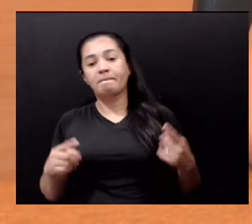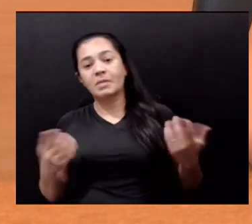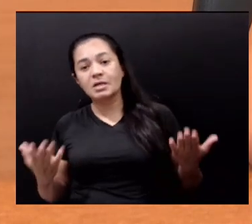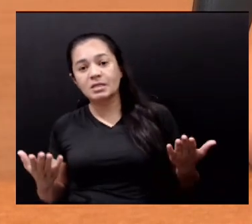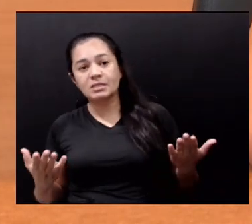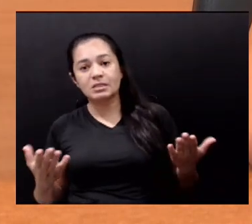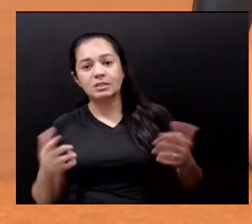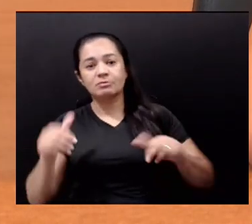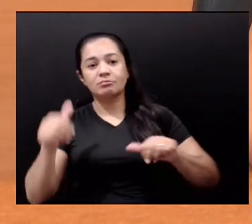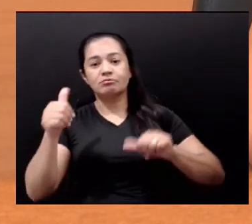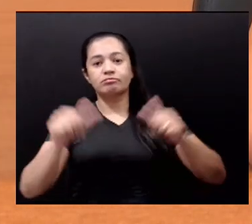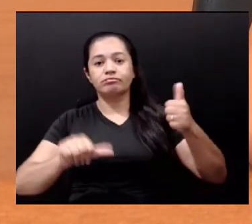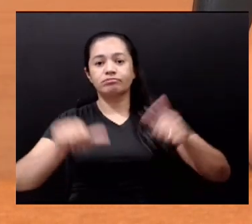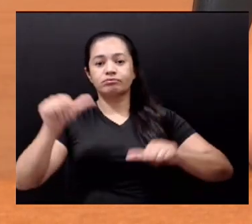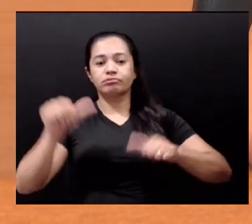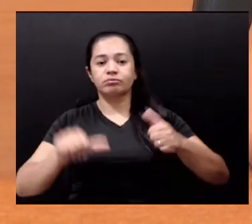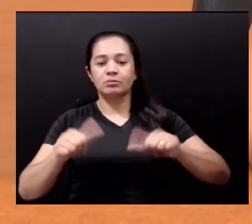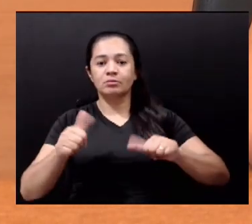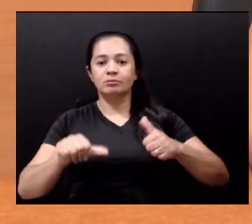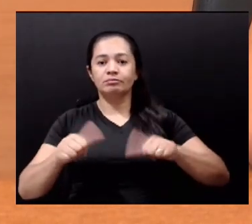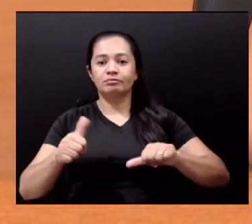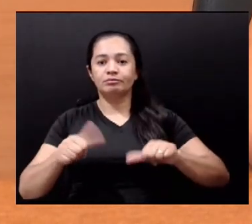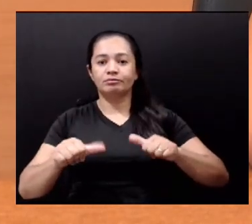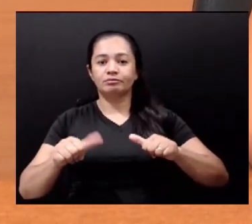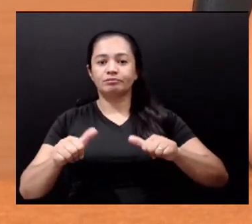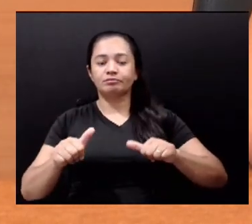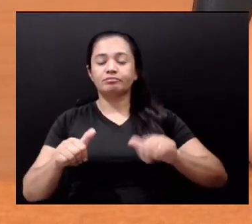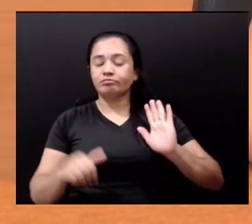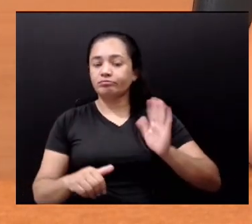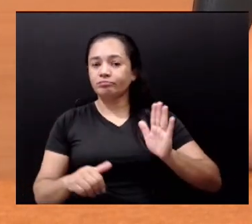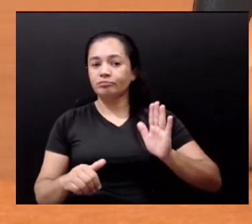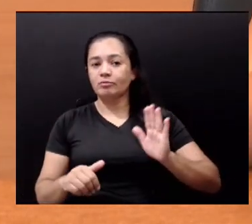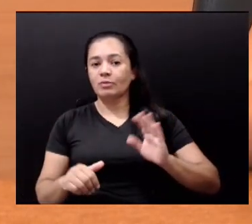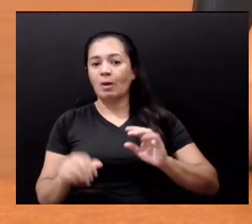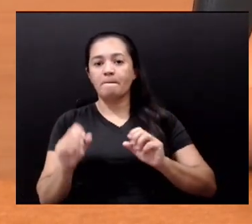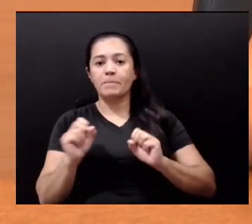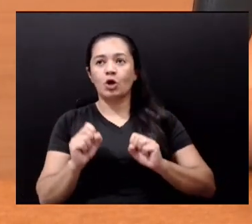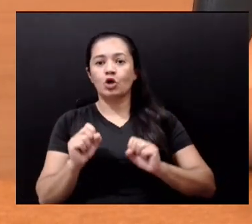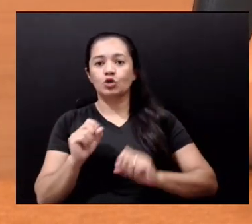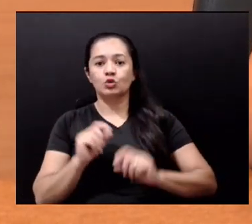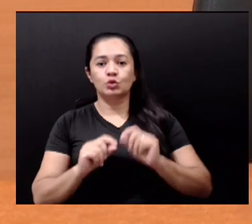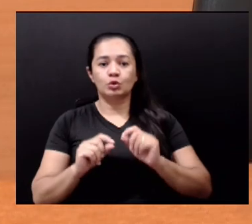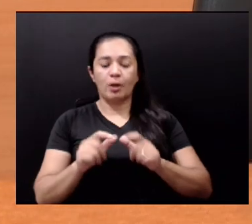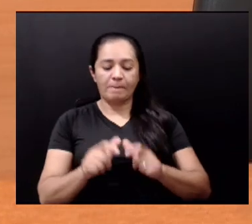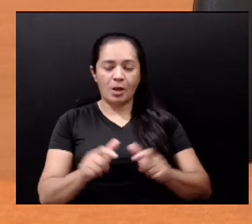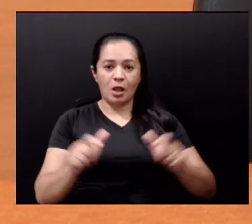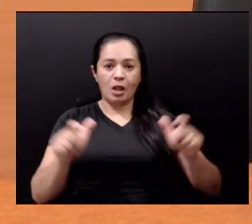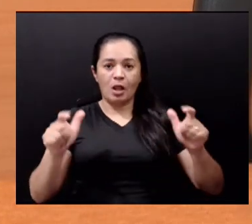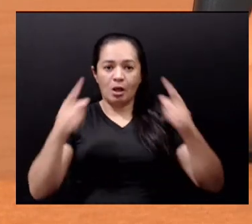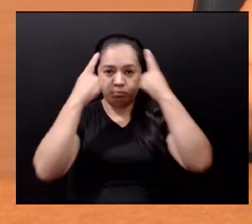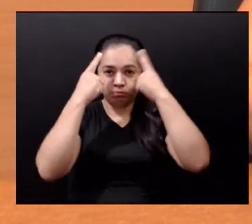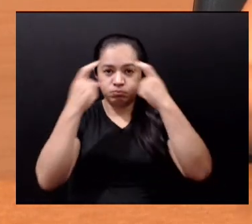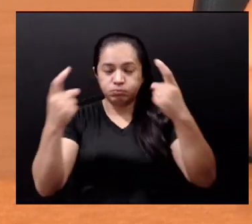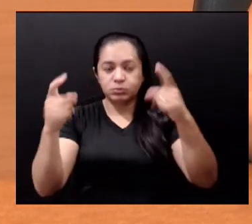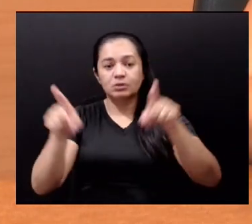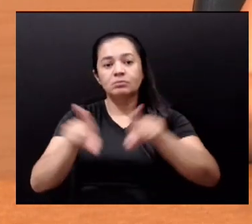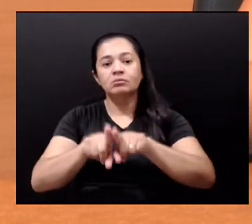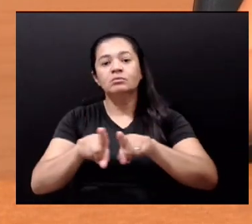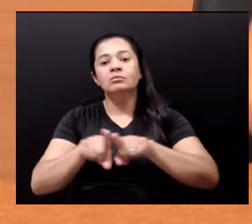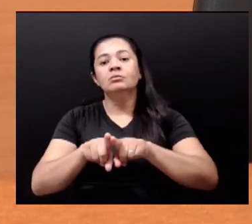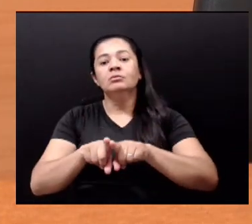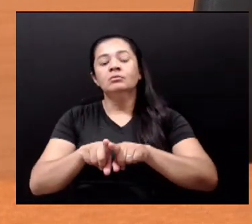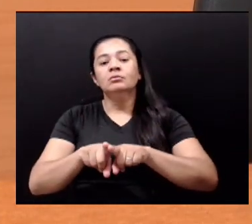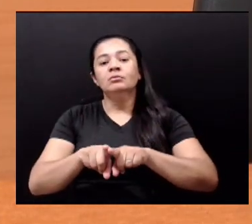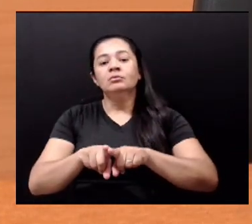discutimos a questão da subnotificação, então, pode expressar um aumento real da violência, como também pode expressar o aumento